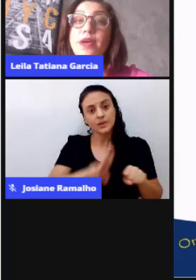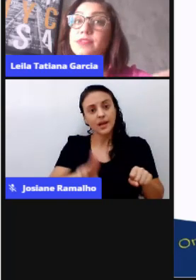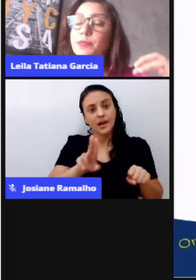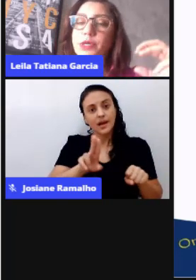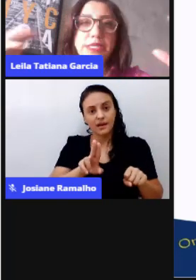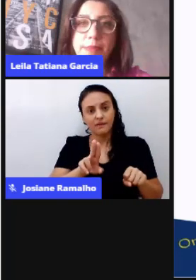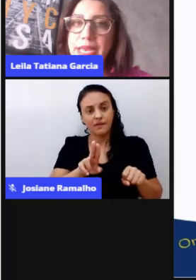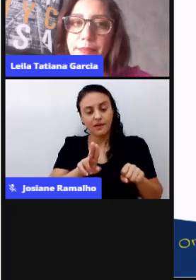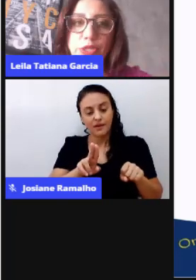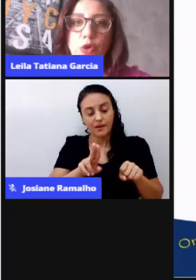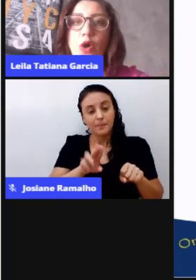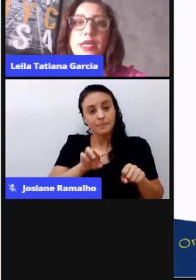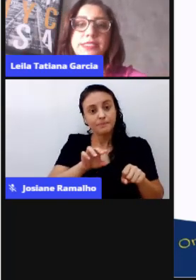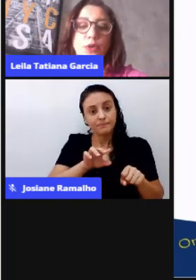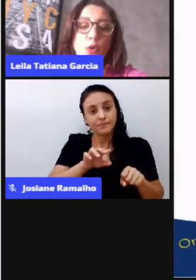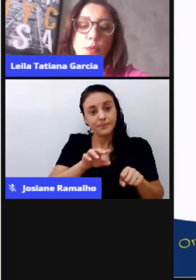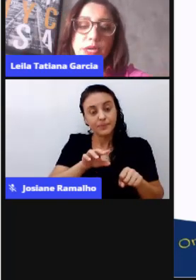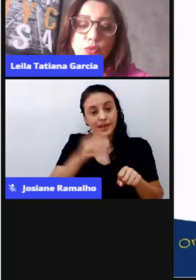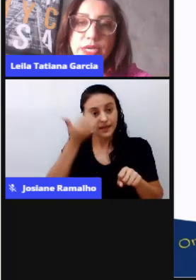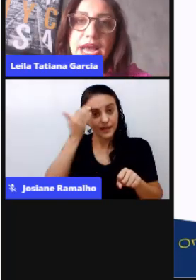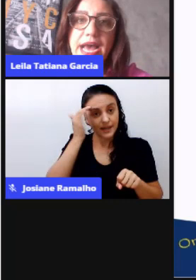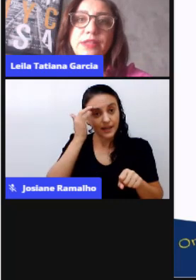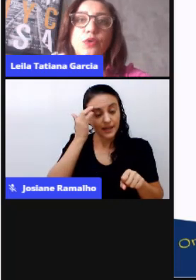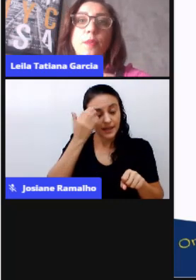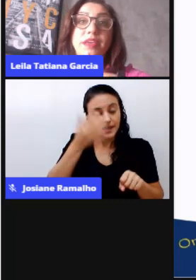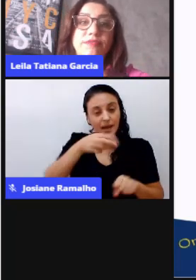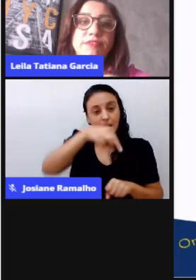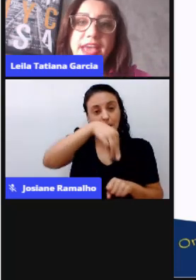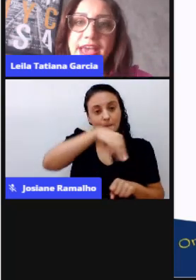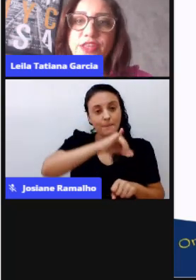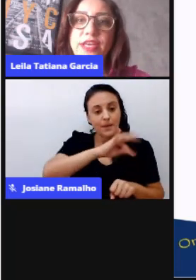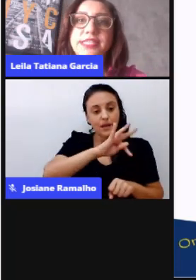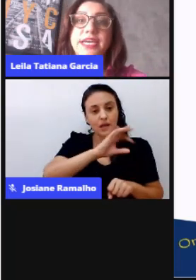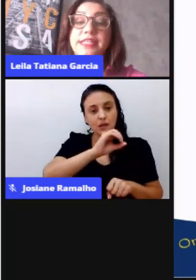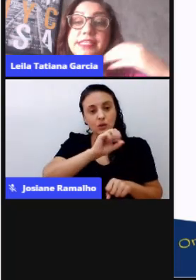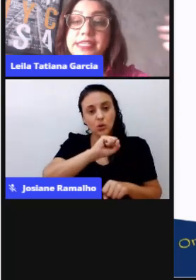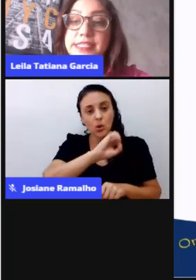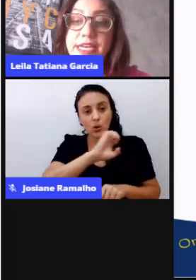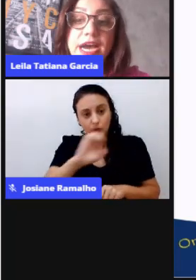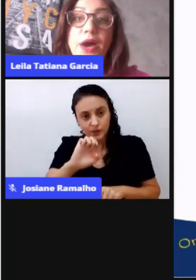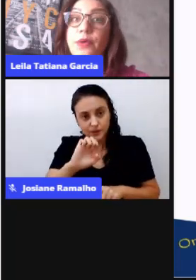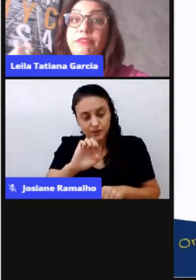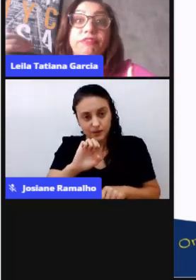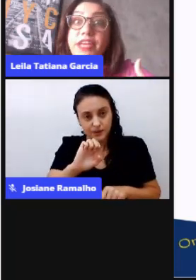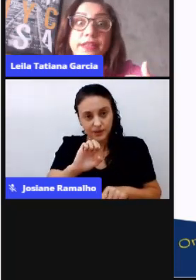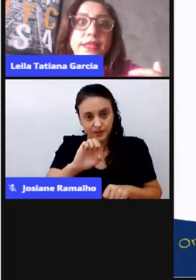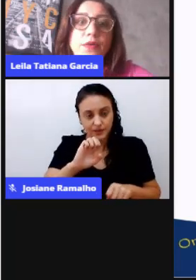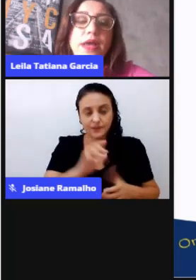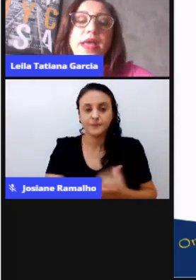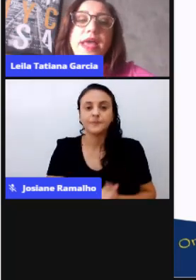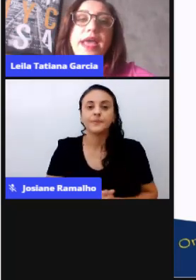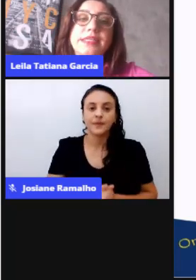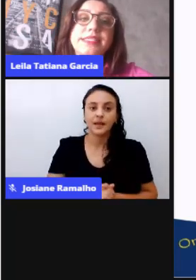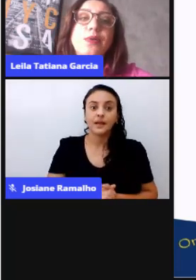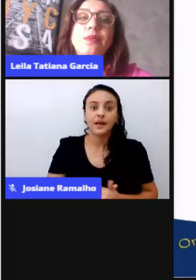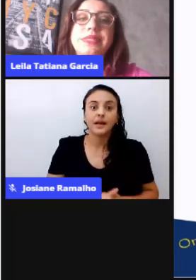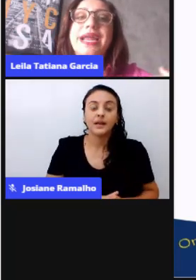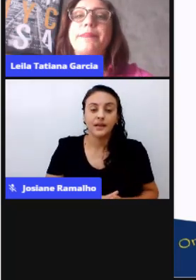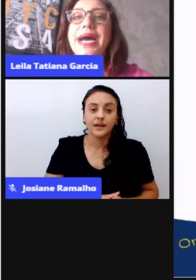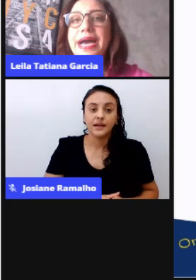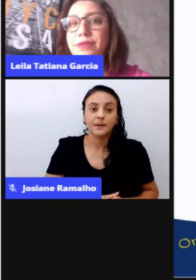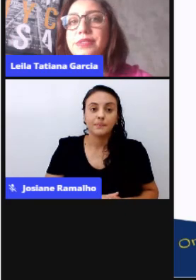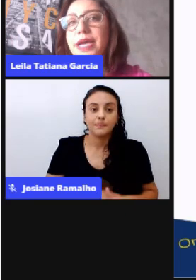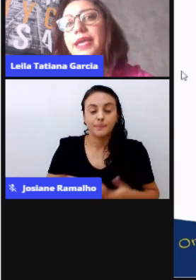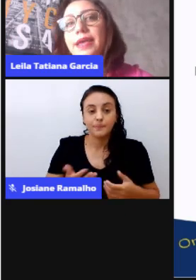né? Então, você pode trabalhar a mitose, o machucado, como é que fecha, a cicatrização, enfim. Então,